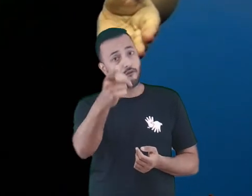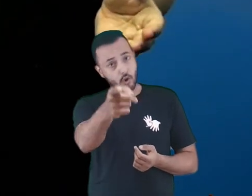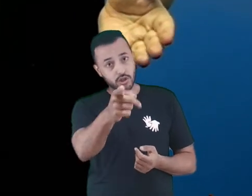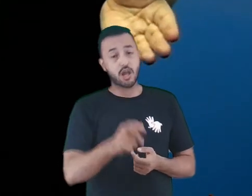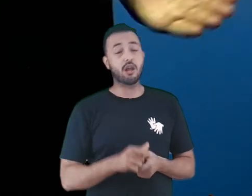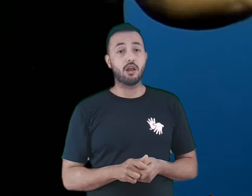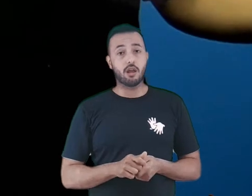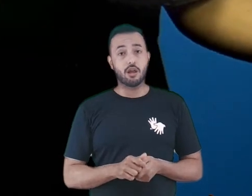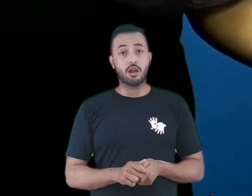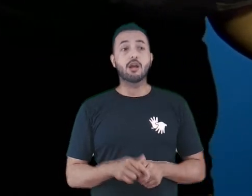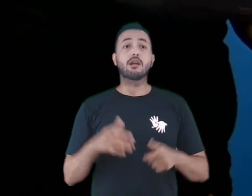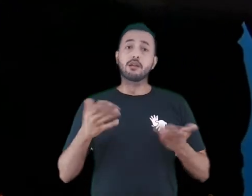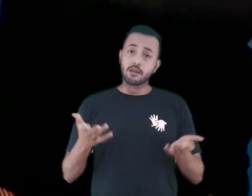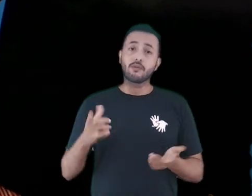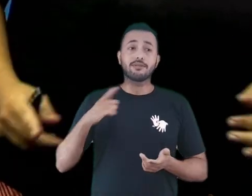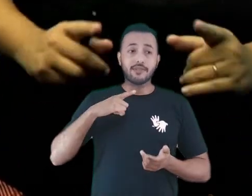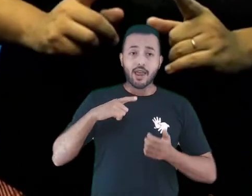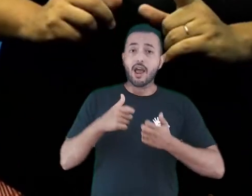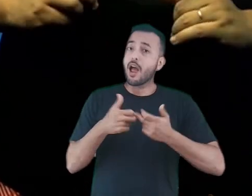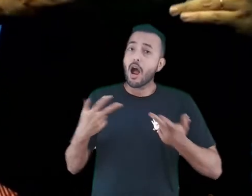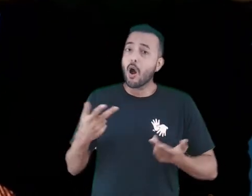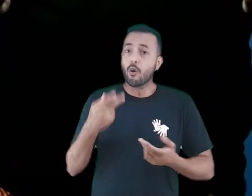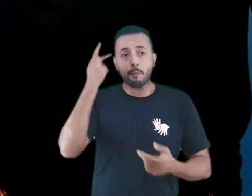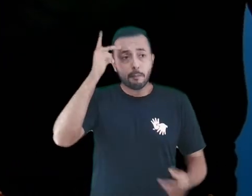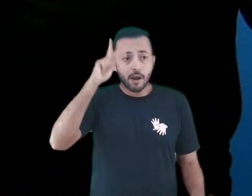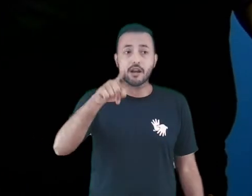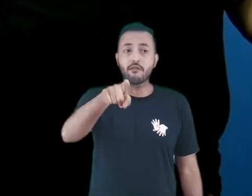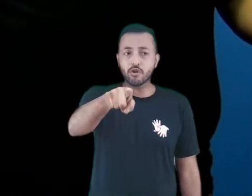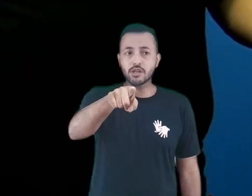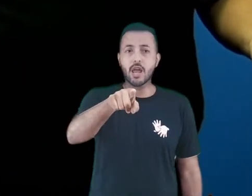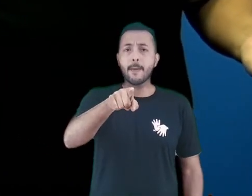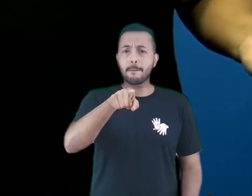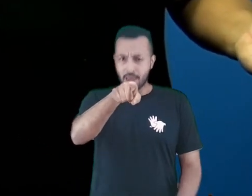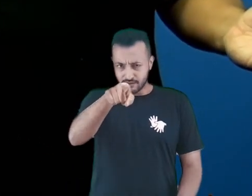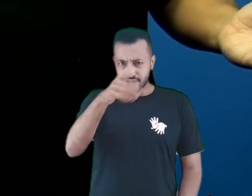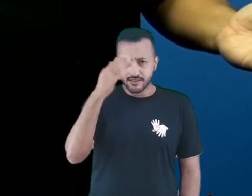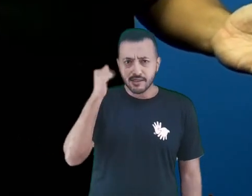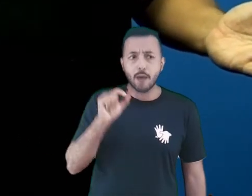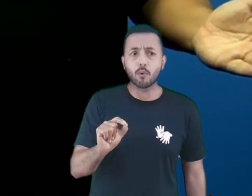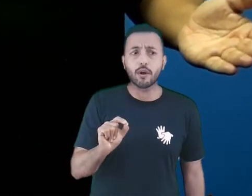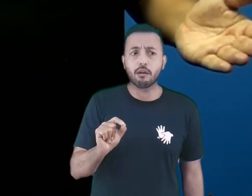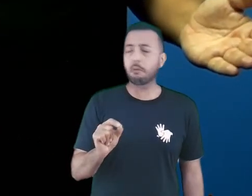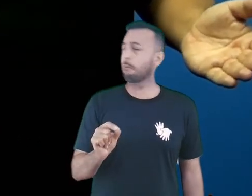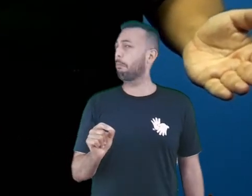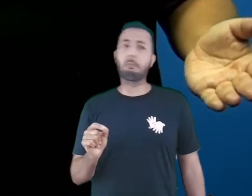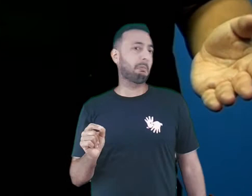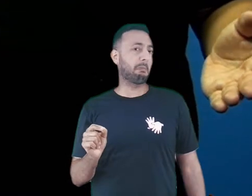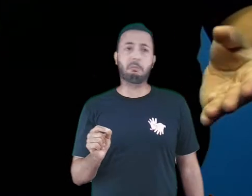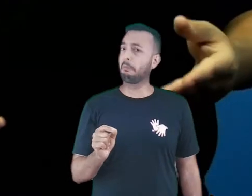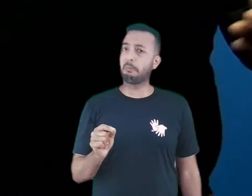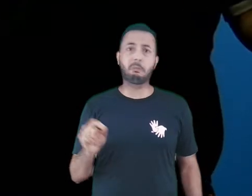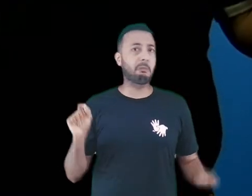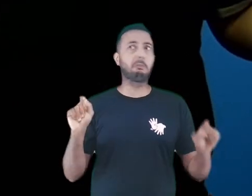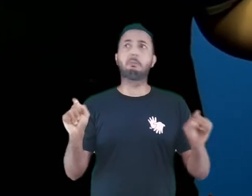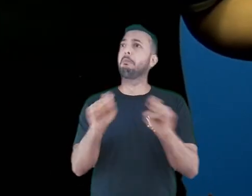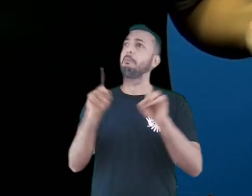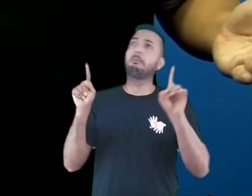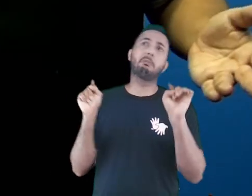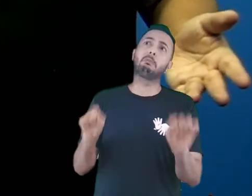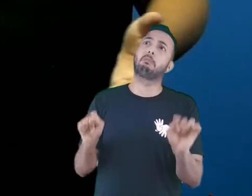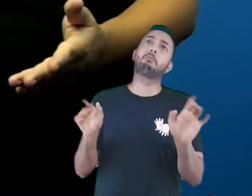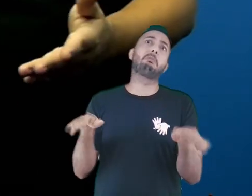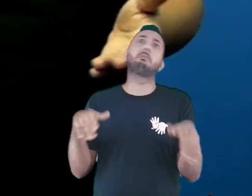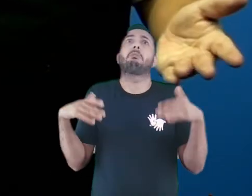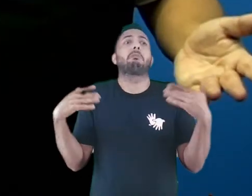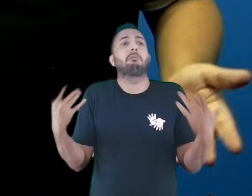seja, ele tem algo para você, mas você saberia o que seria? Não, né? É